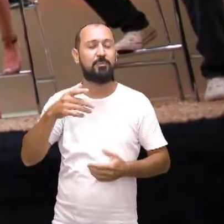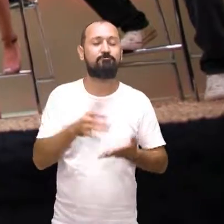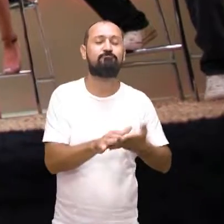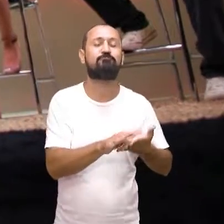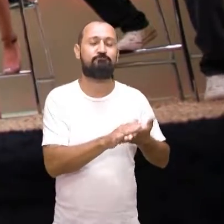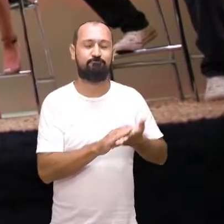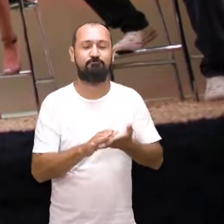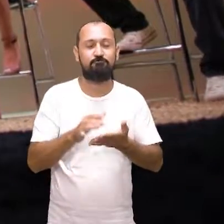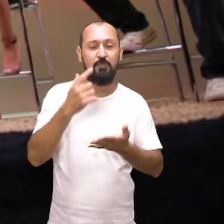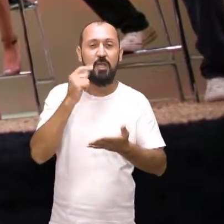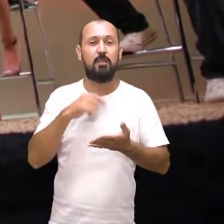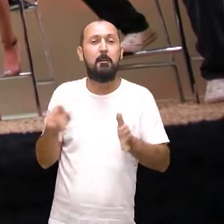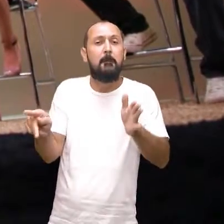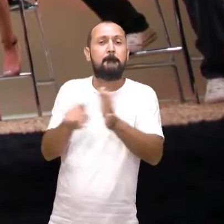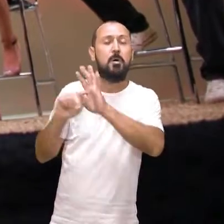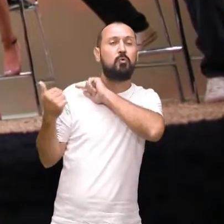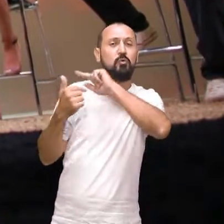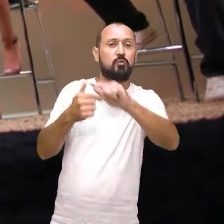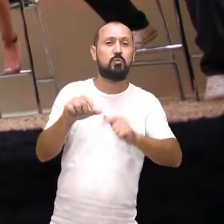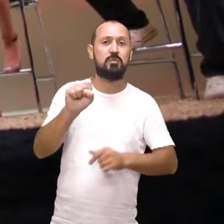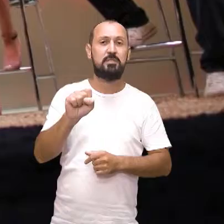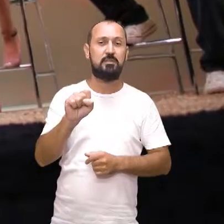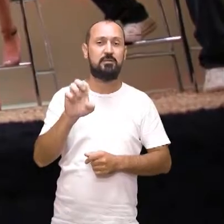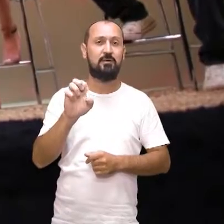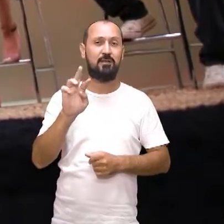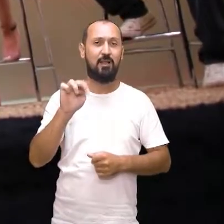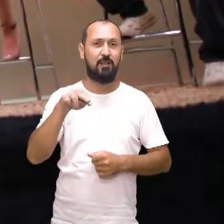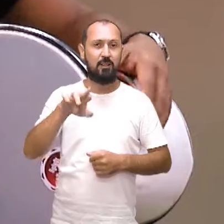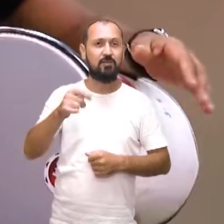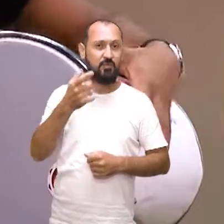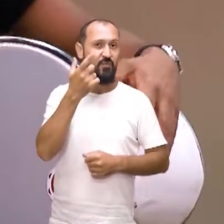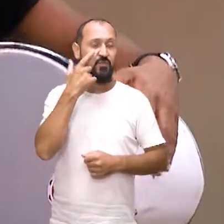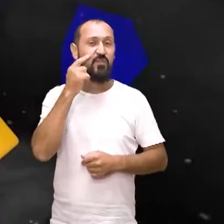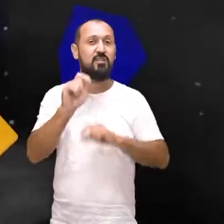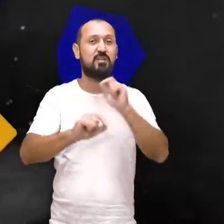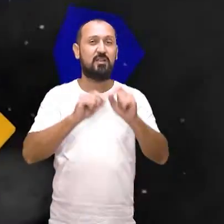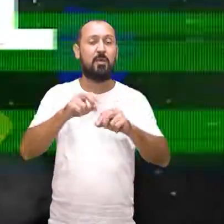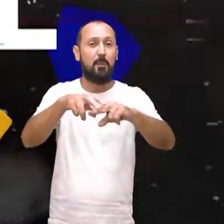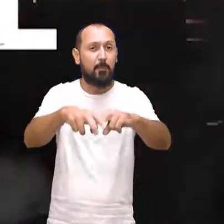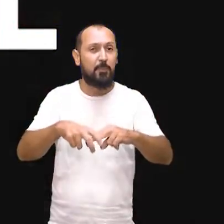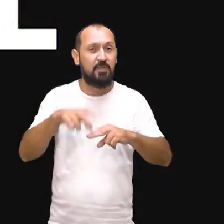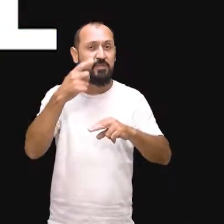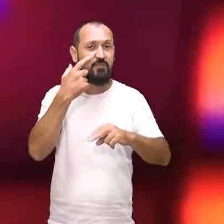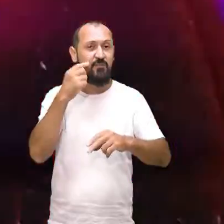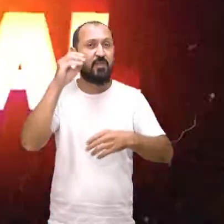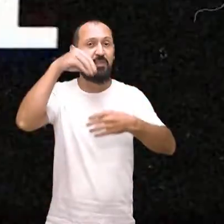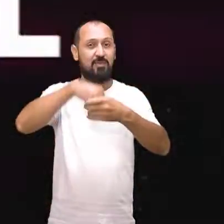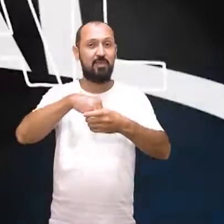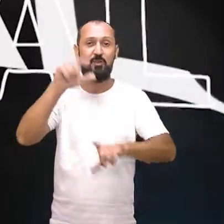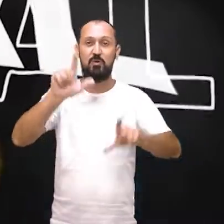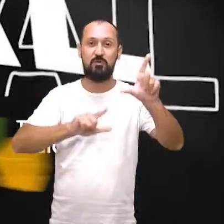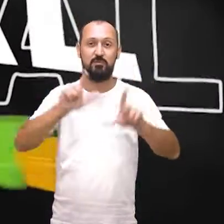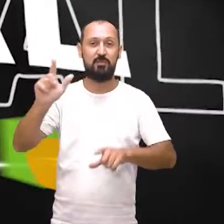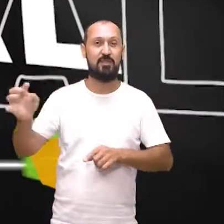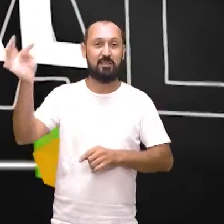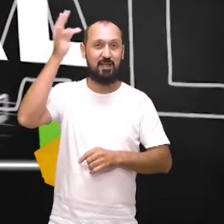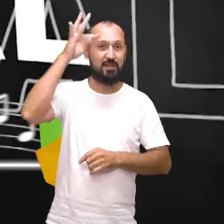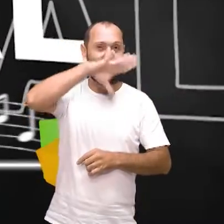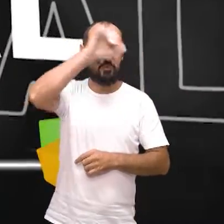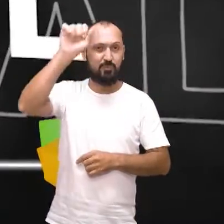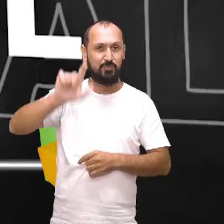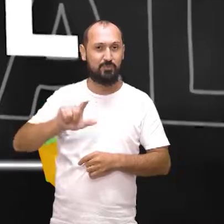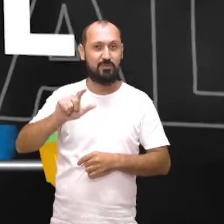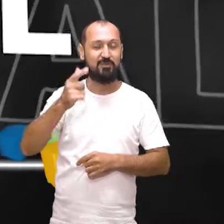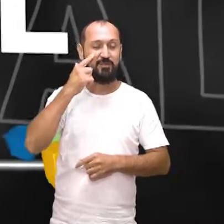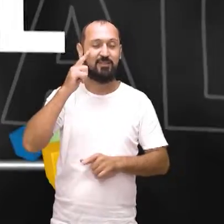pop e até clássicos do sertanejo. Então fique ligado, tudo isso você vai conferir aqui no